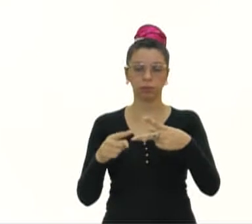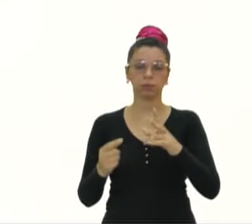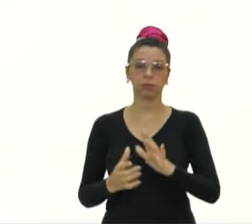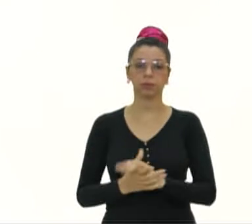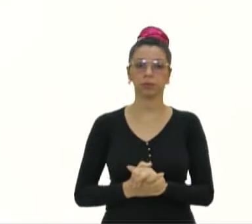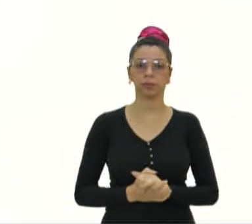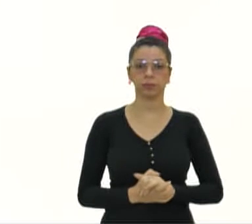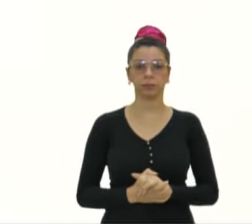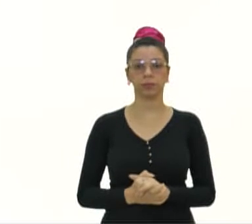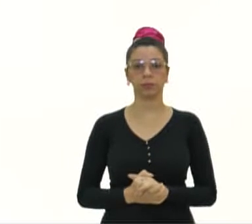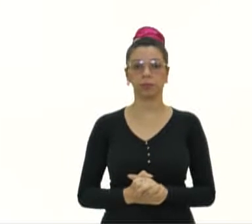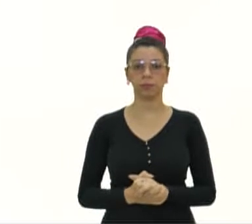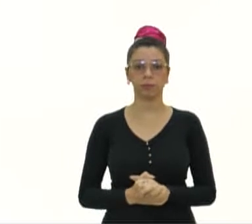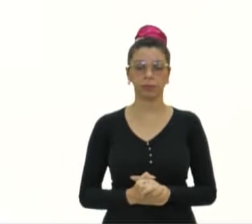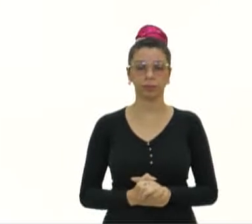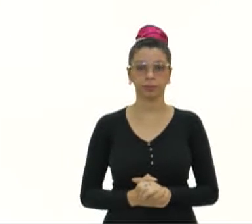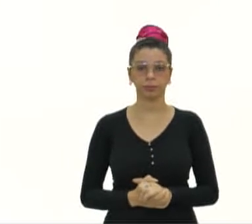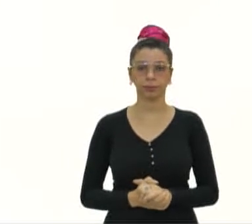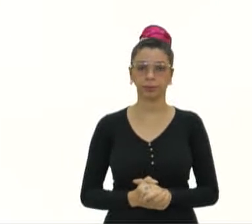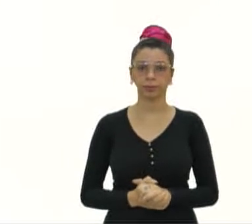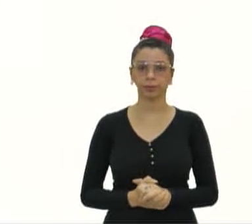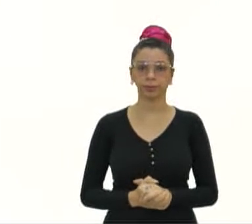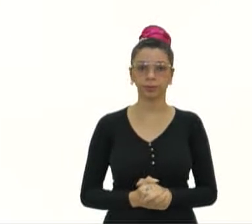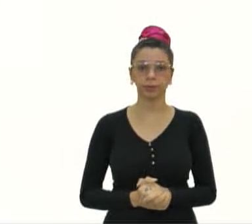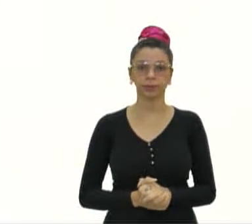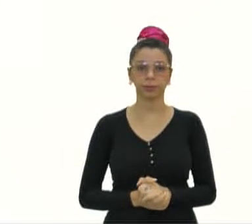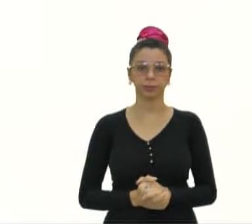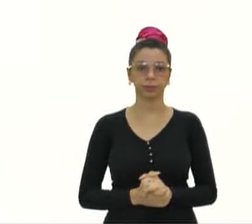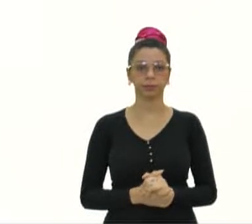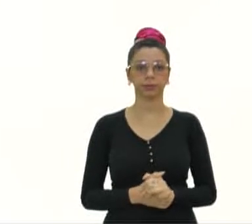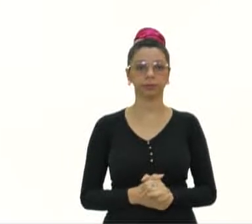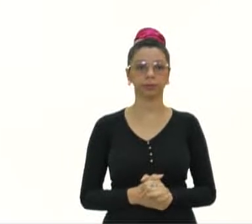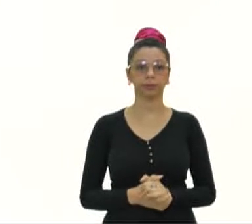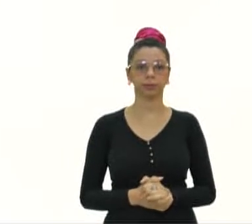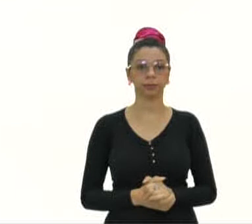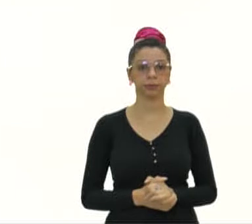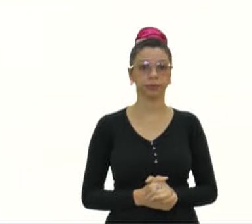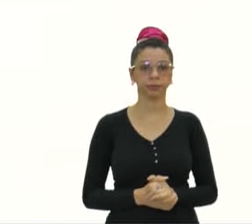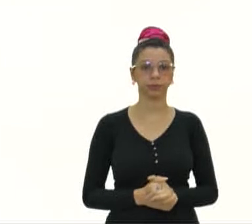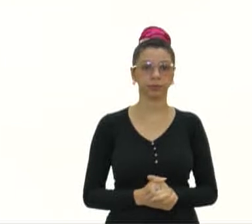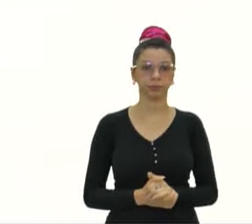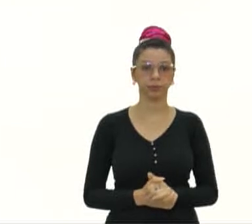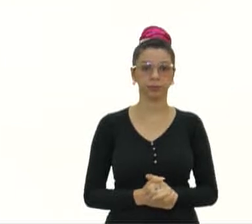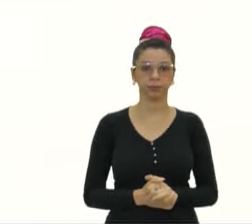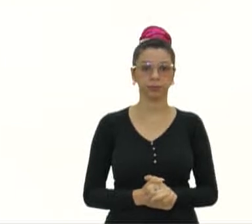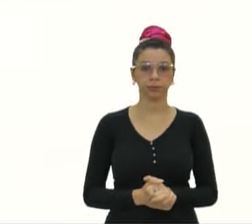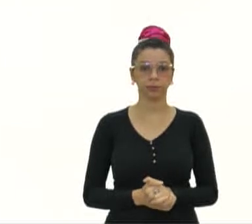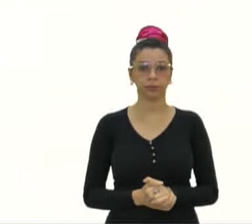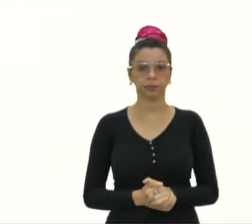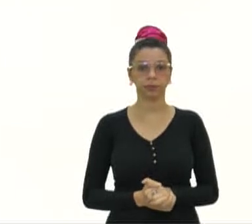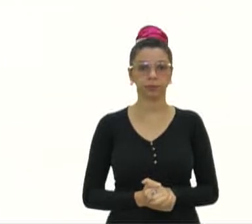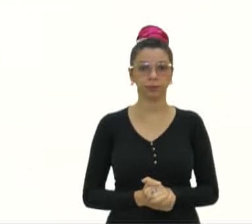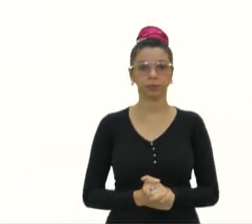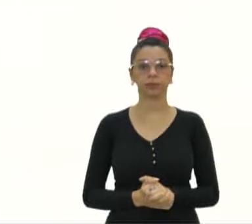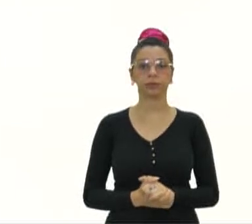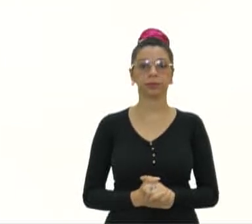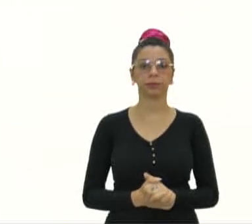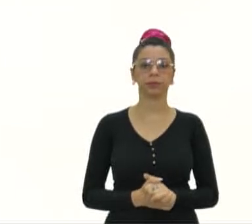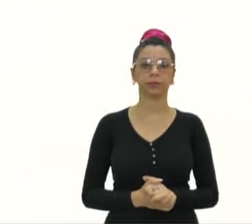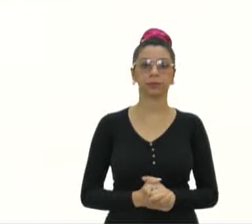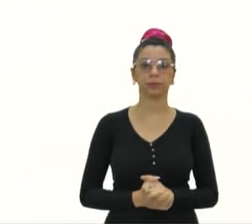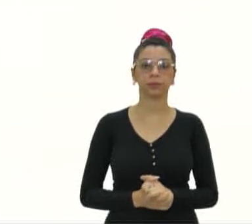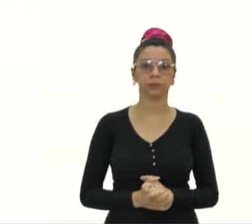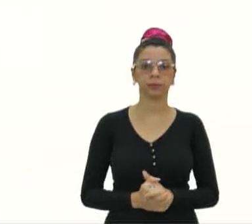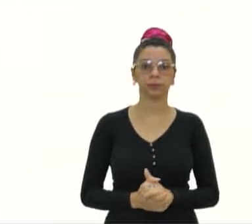Röntgen realized, aqui nós temos, in 1985, physicist Wilhelm Röntgen was performing a Röntgen experiment with cathode rays when